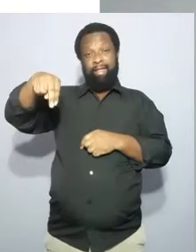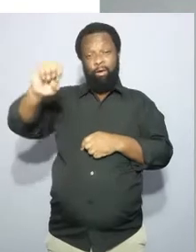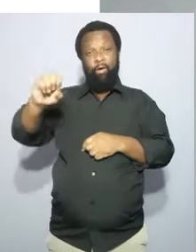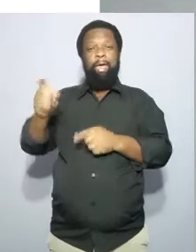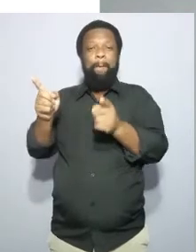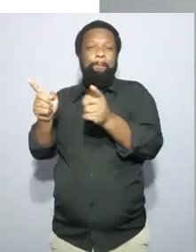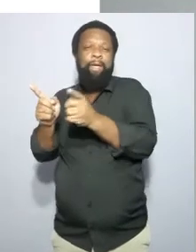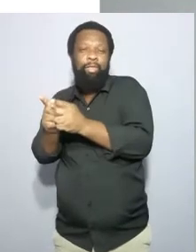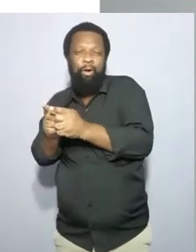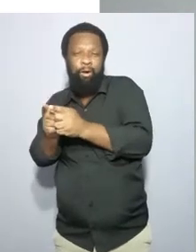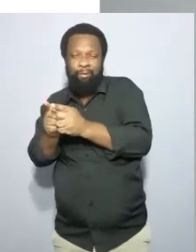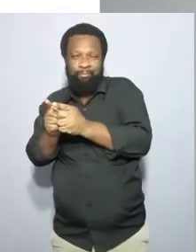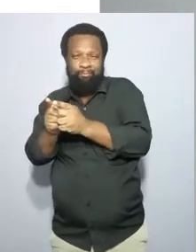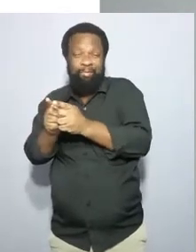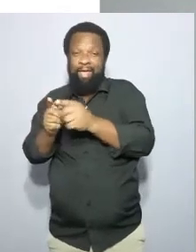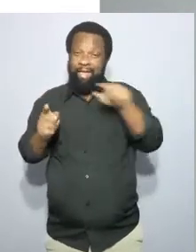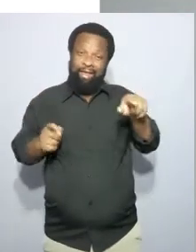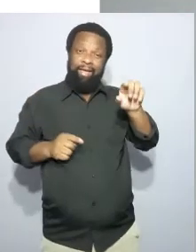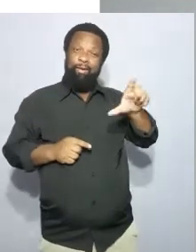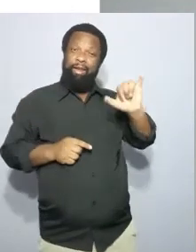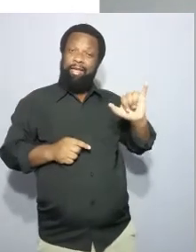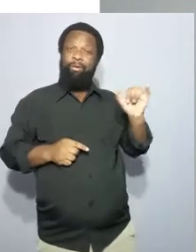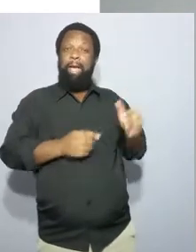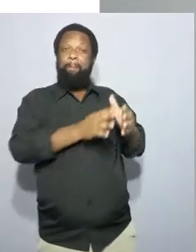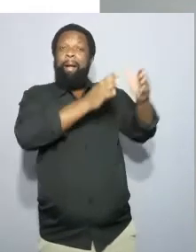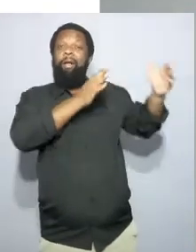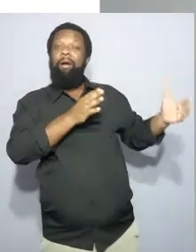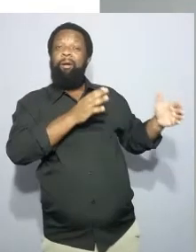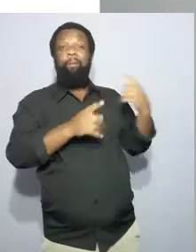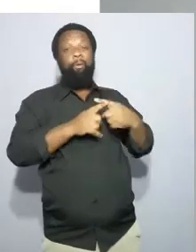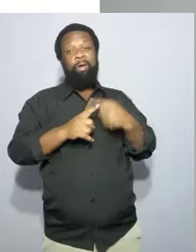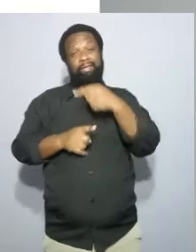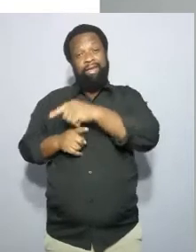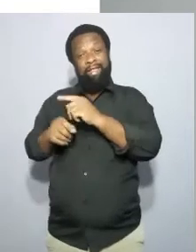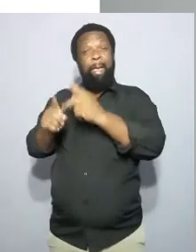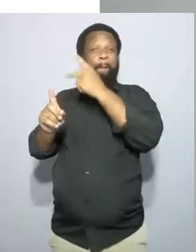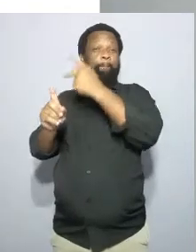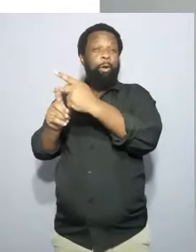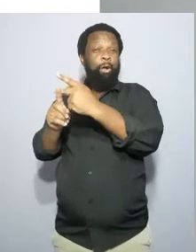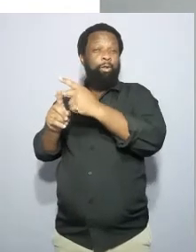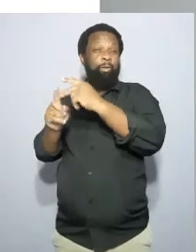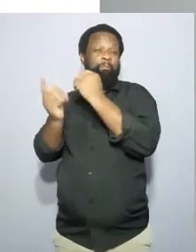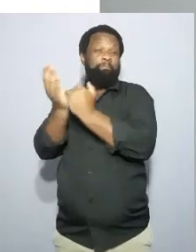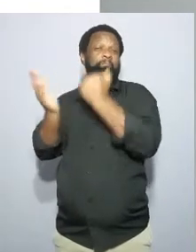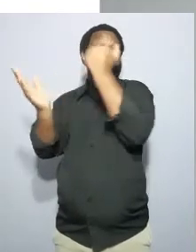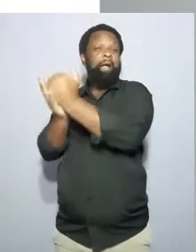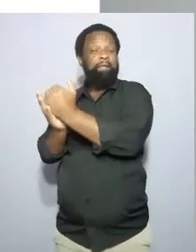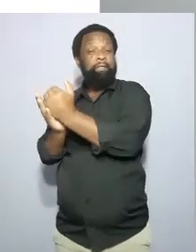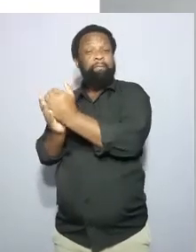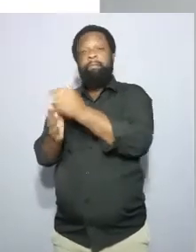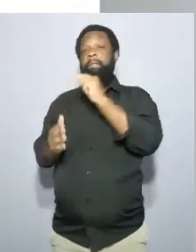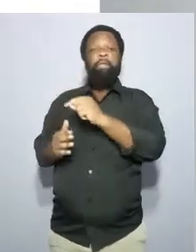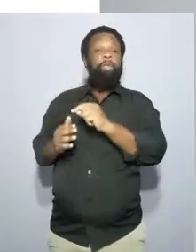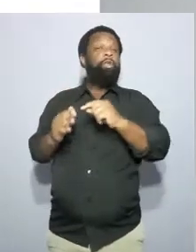menor do que o lítio, justamente porque possui mais prótons. Isso vale para qualquer outra situação